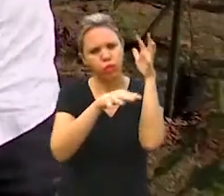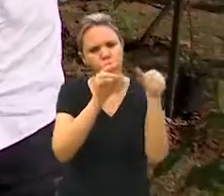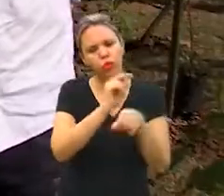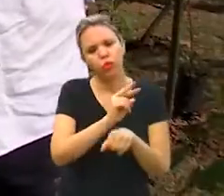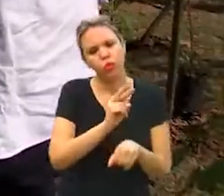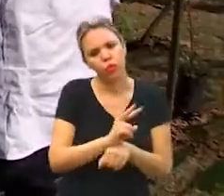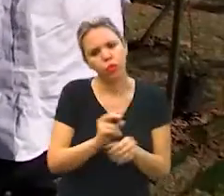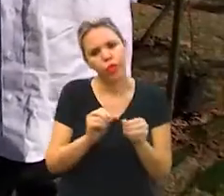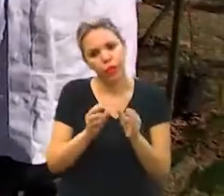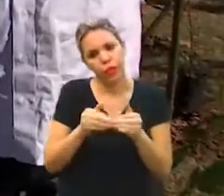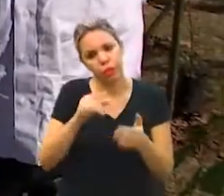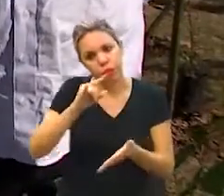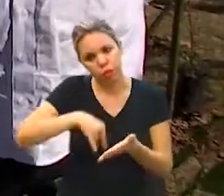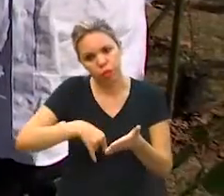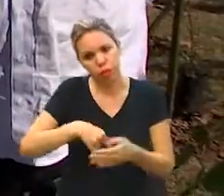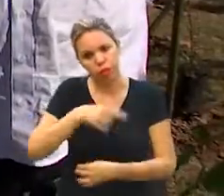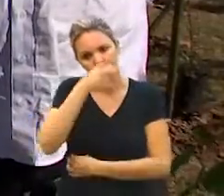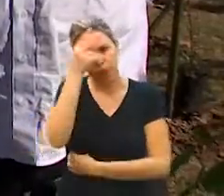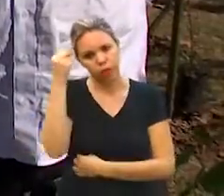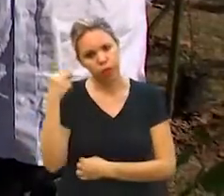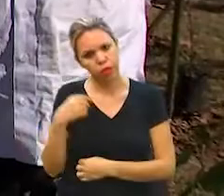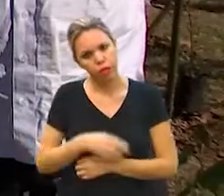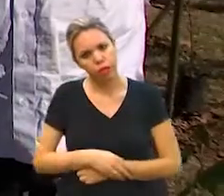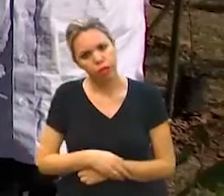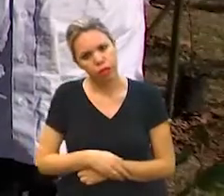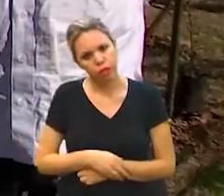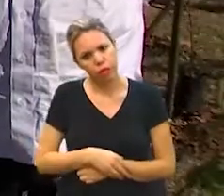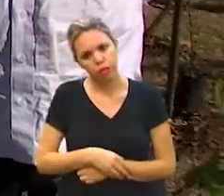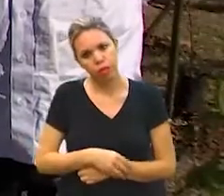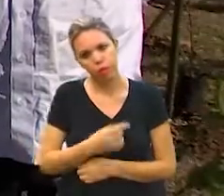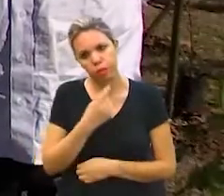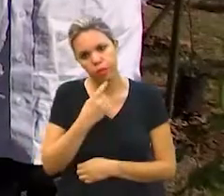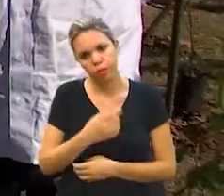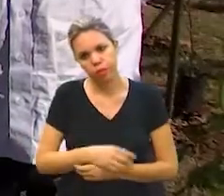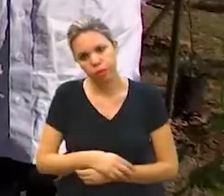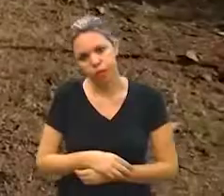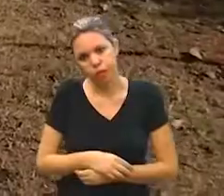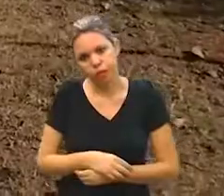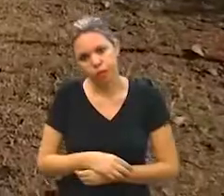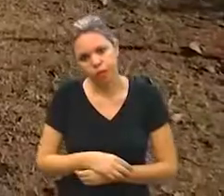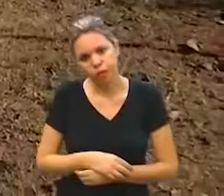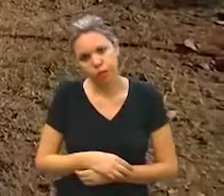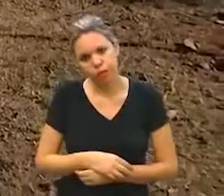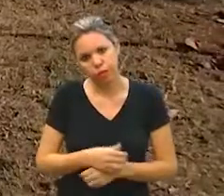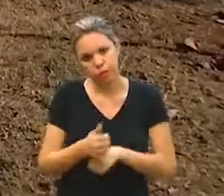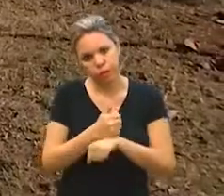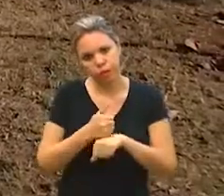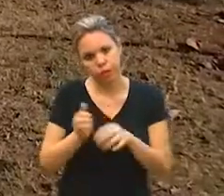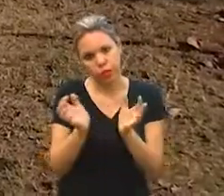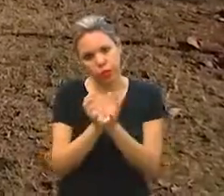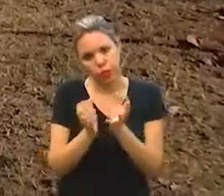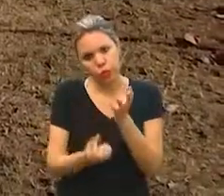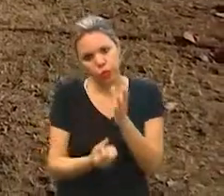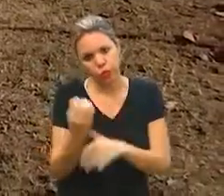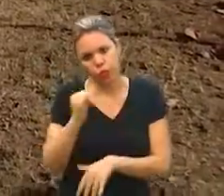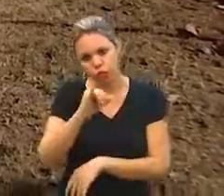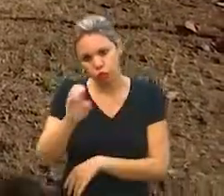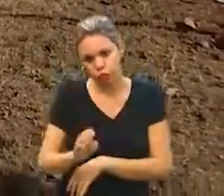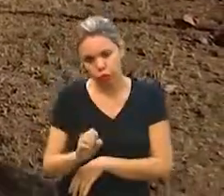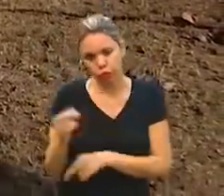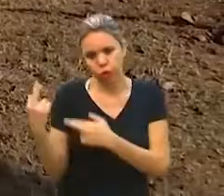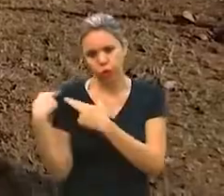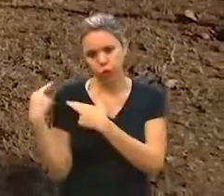gente fez essa demanda aí, essa solicitação, indicação para a Prefeitura de Campinas. As equipes da Fundação José Pedro de